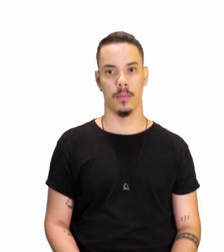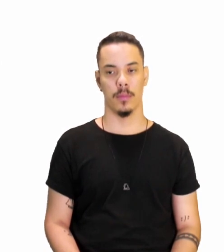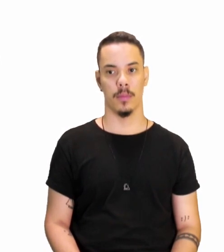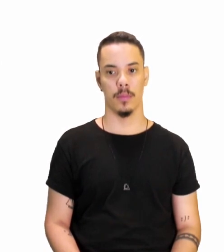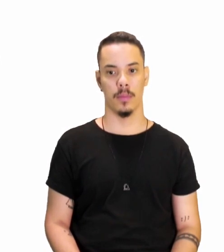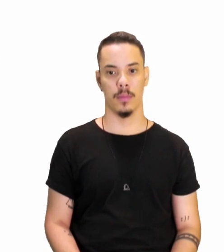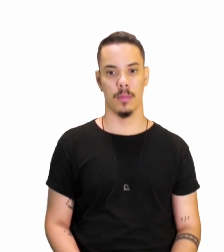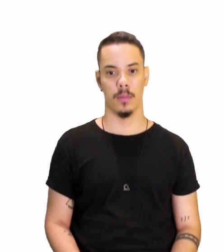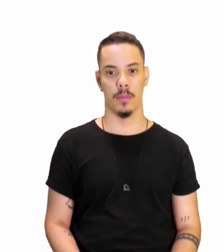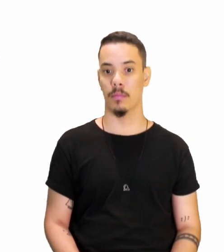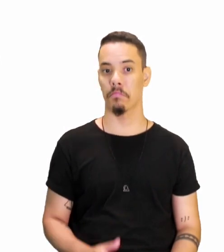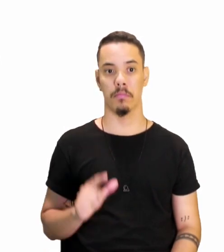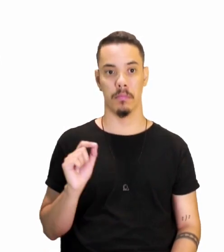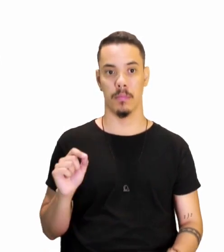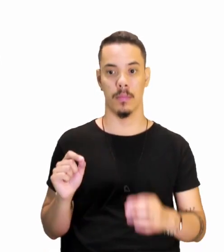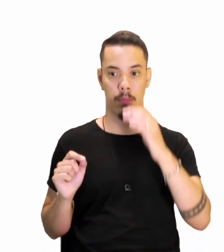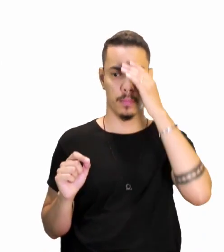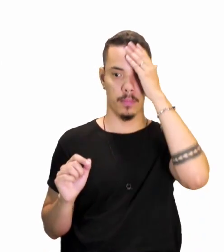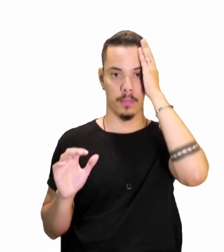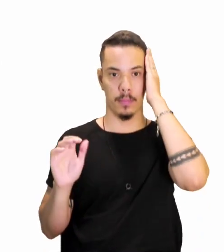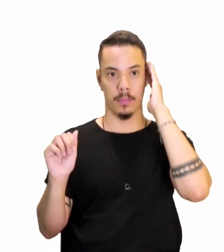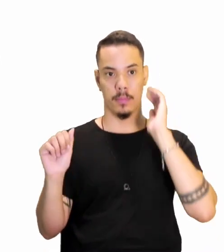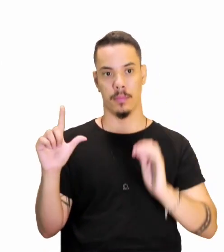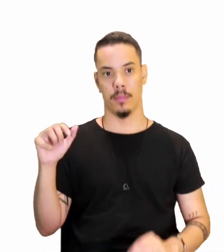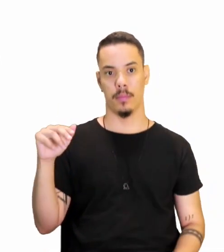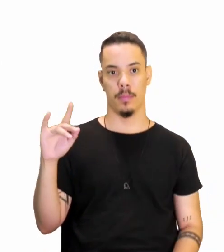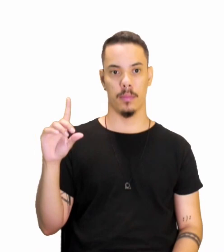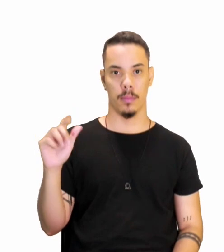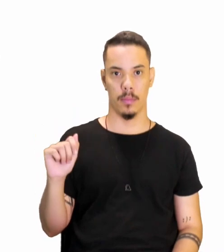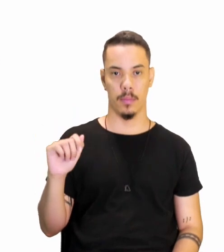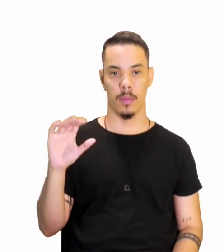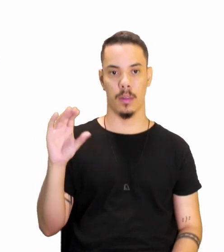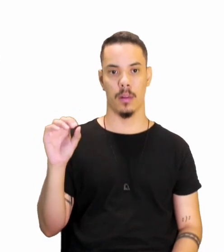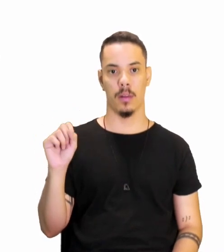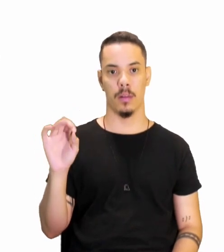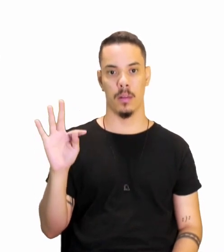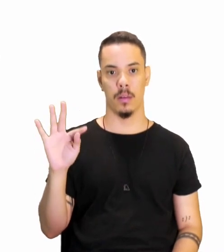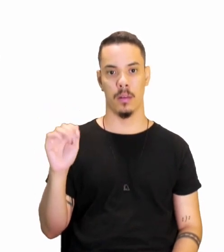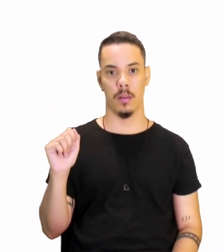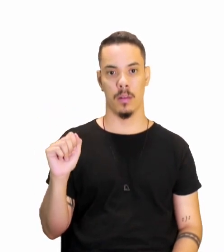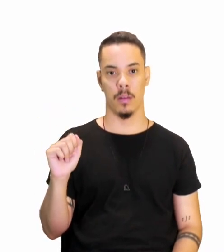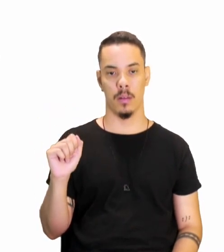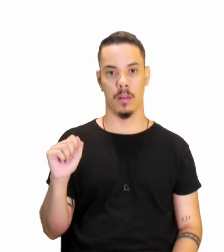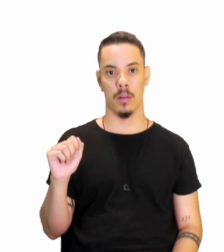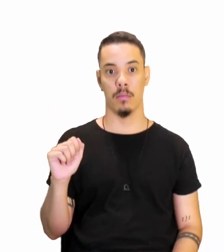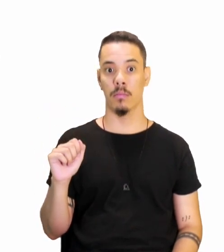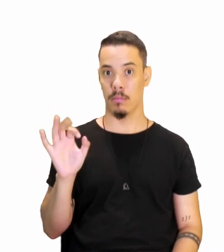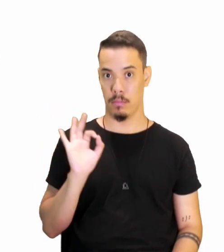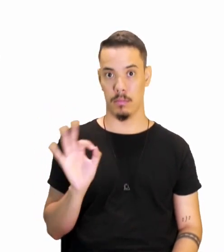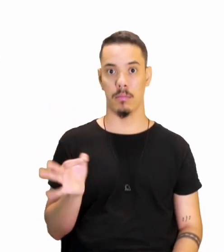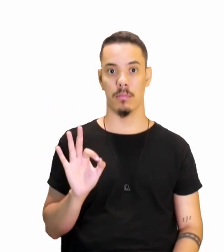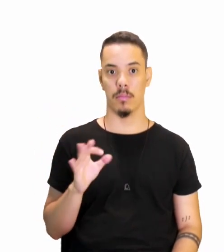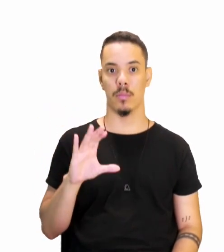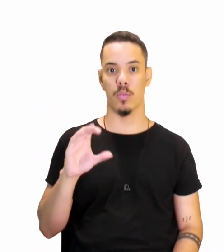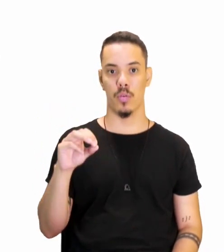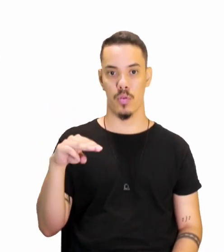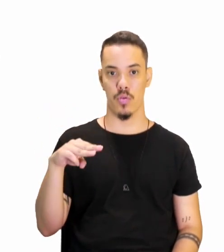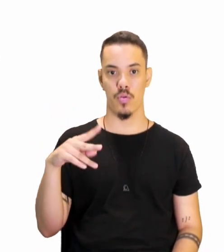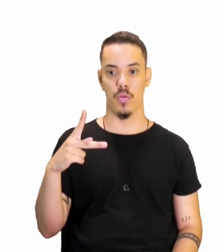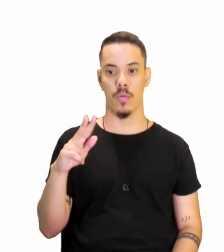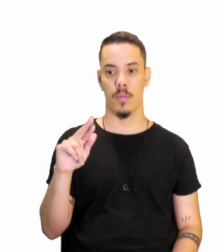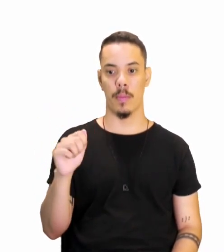Aqui, amado, Almeida e Costa compram, presta atenção, tá assim mesmo.